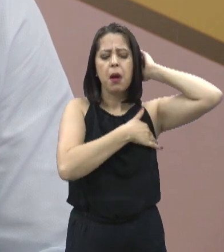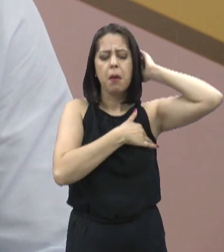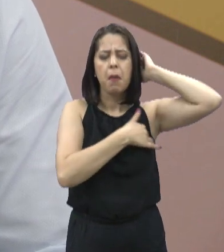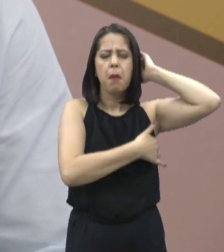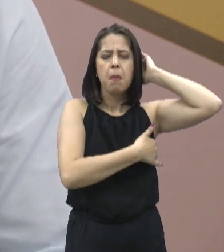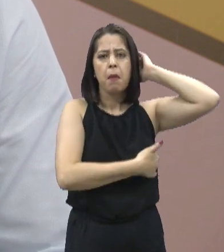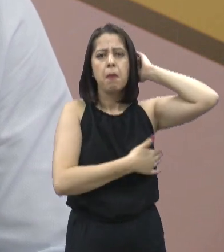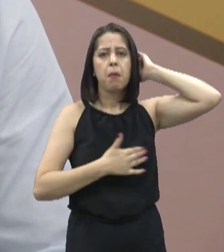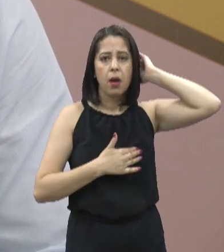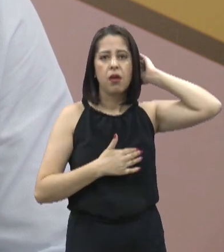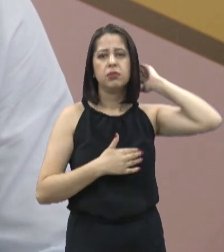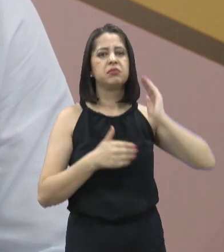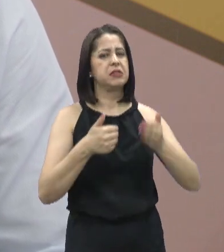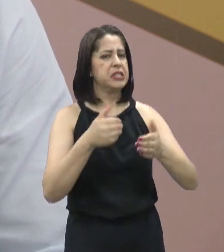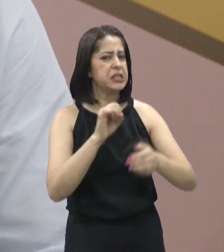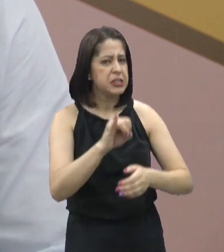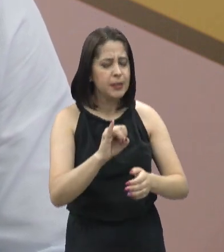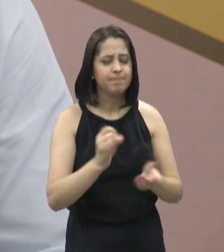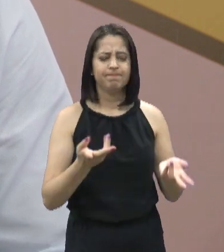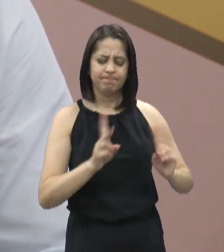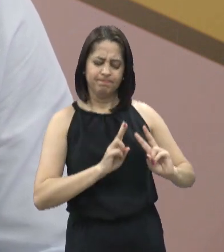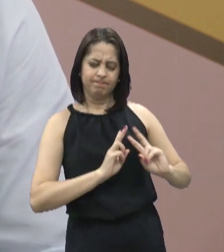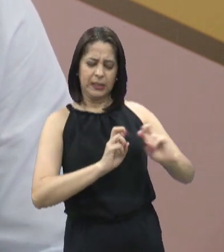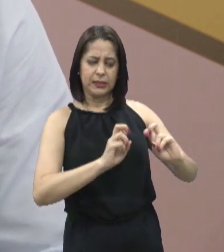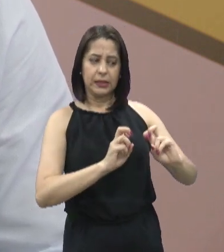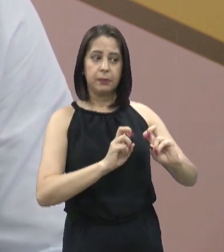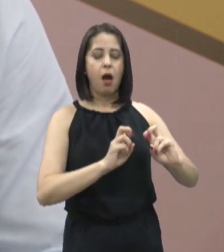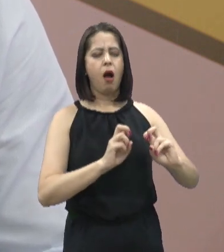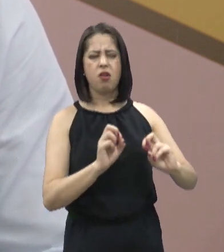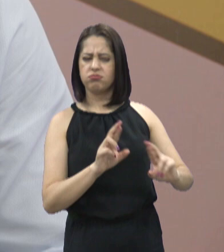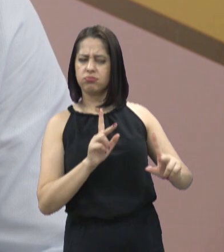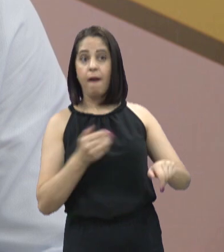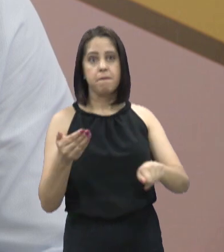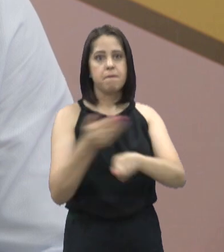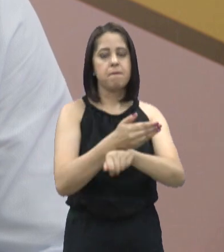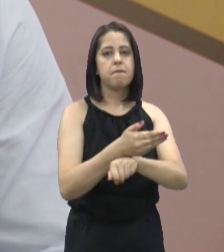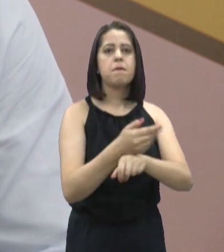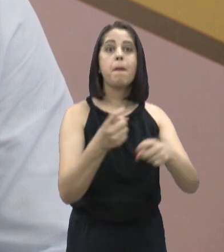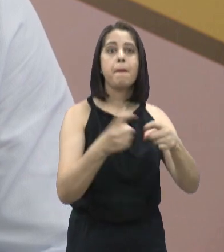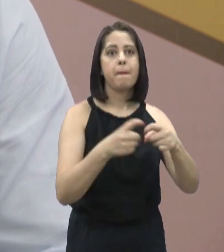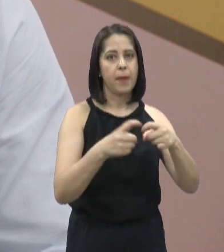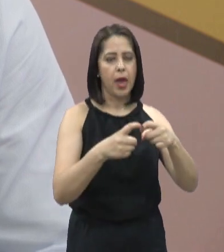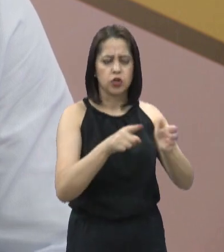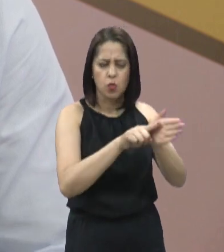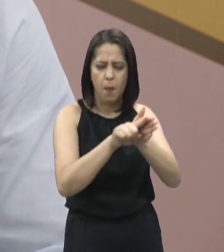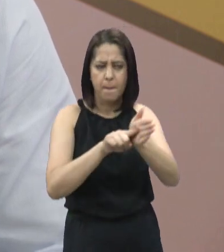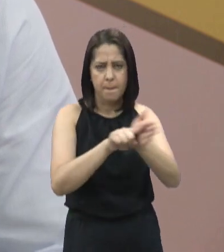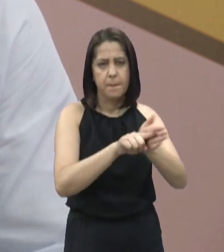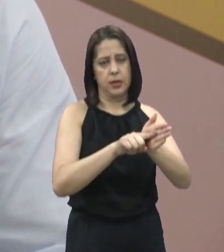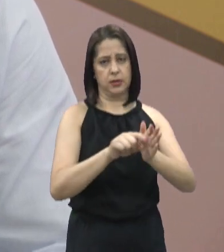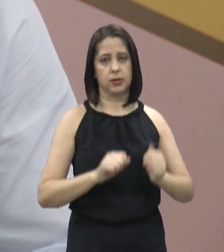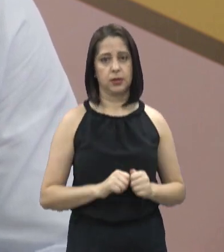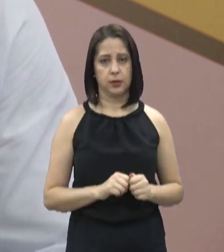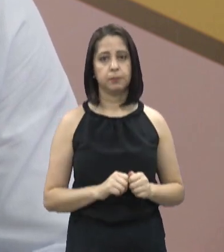né, em qualquer eventualidade ela procura o médico de confiança dela para investigar.